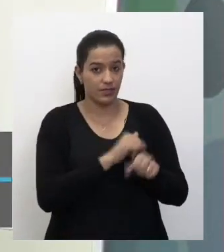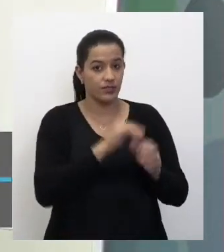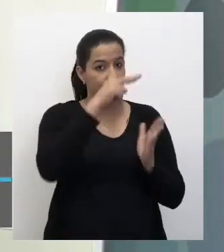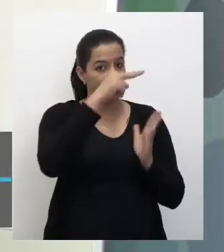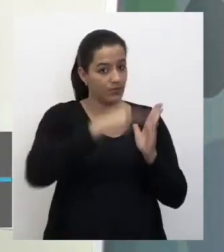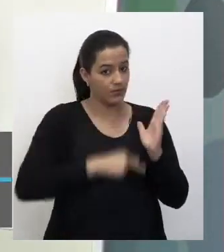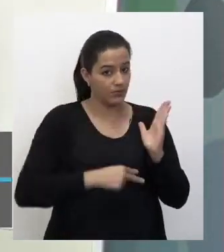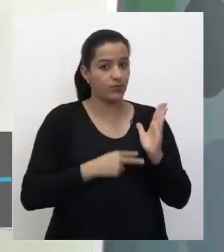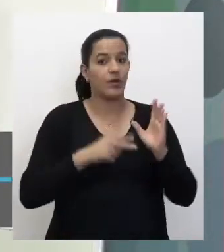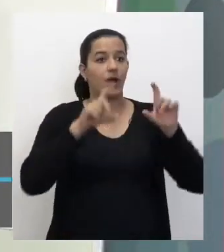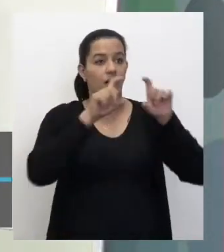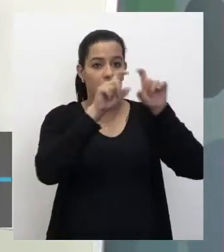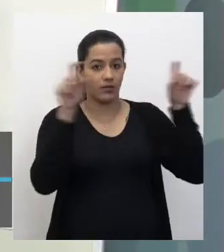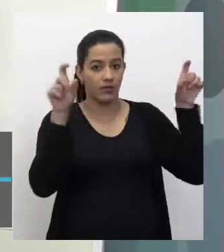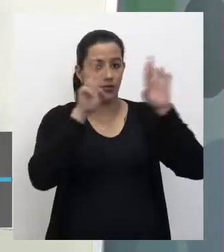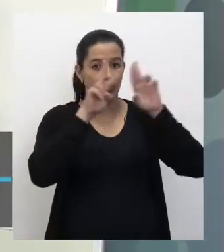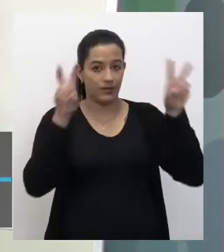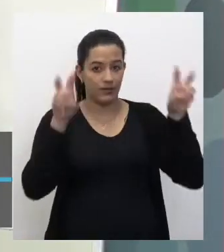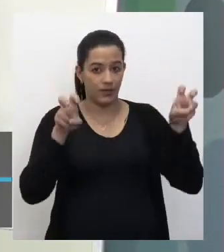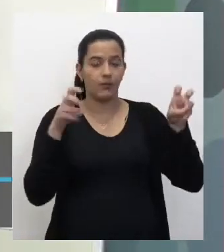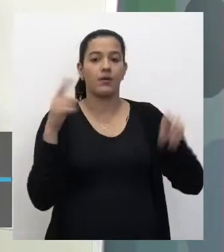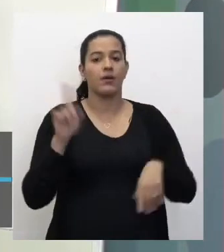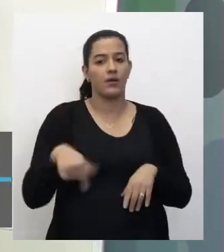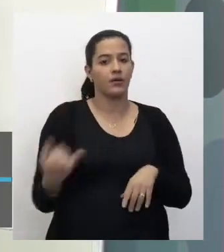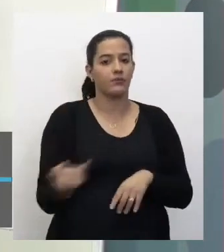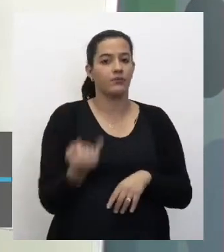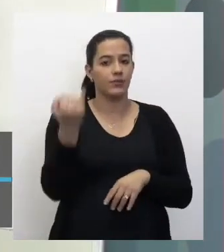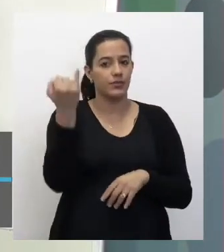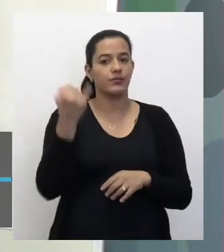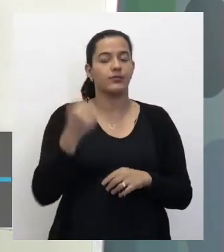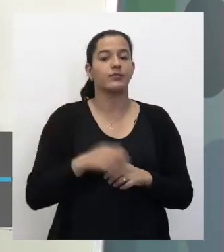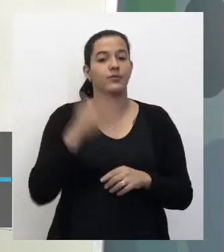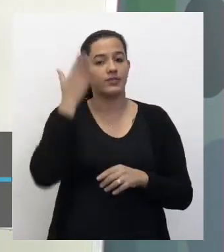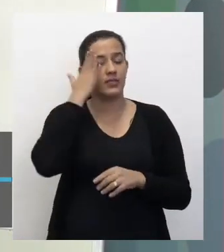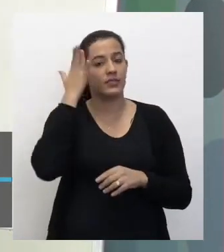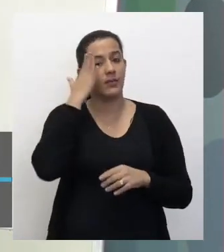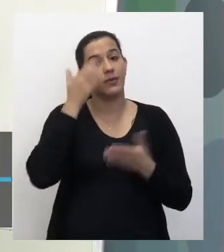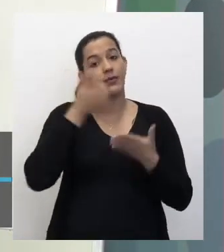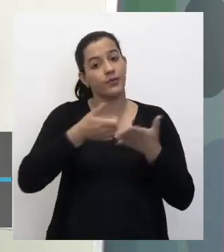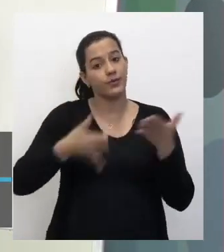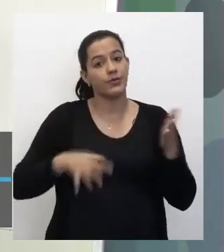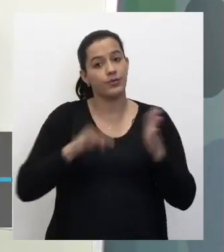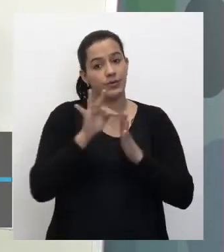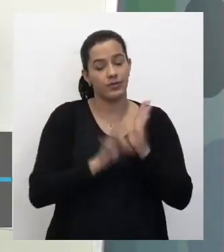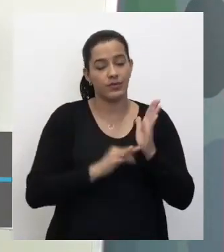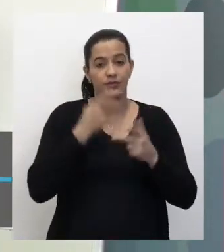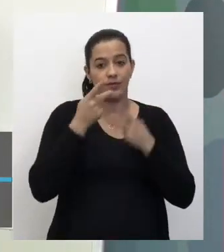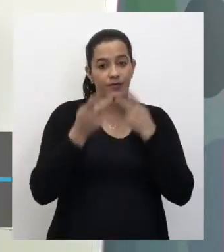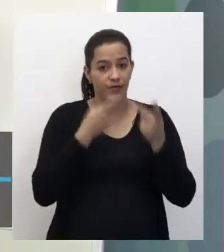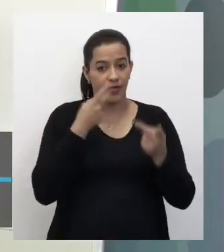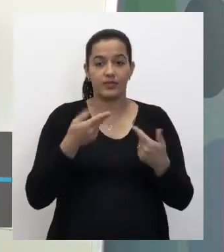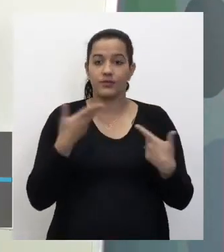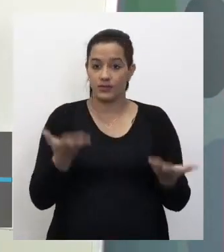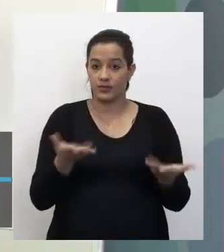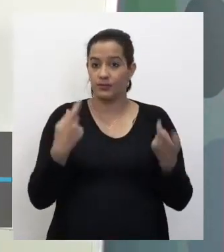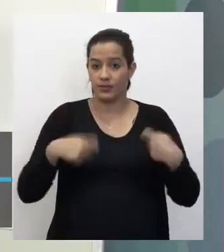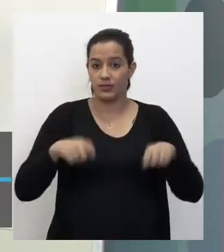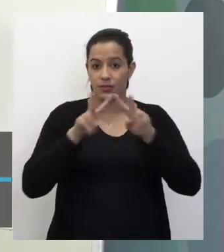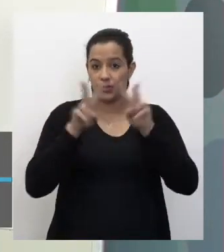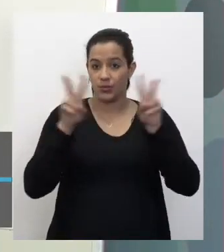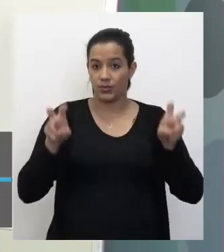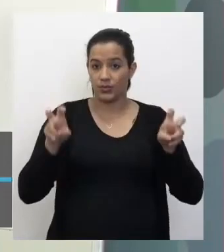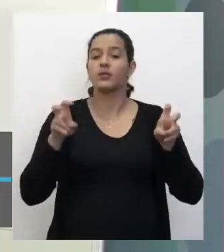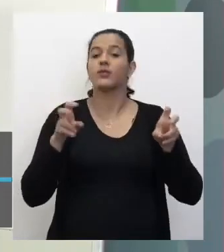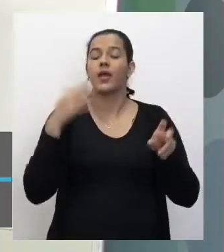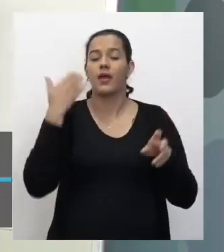é algo importante para a gente saber o que vai ser dito lá, né? Então, entender o título já é meio caminho andado. 1 minute, go